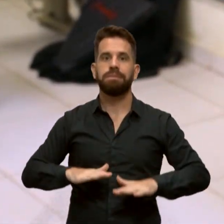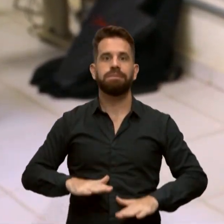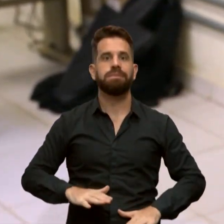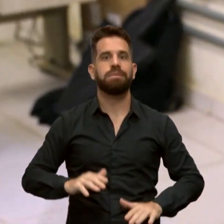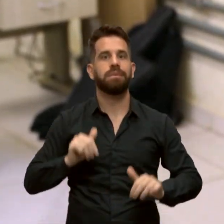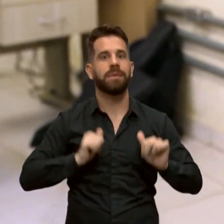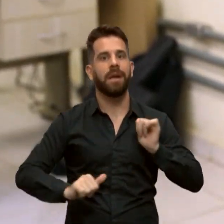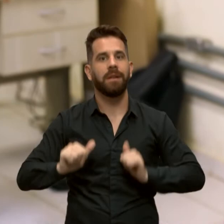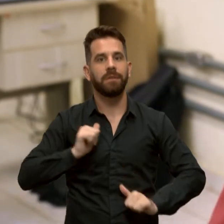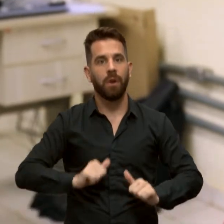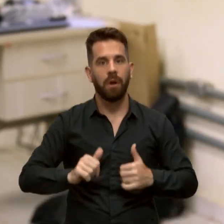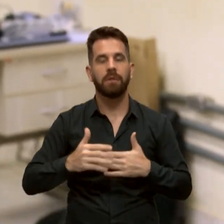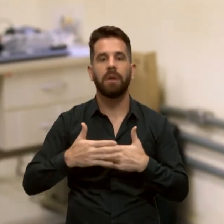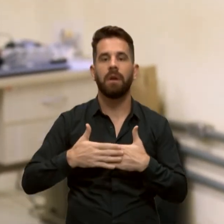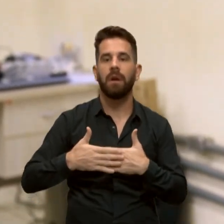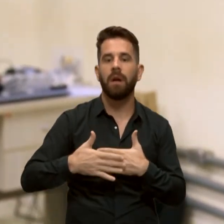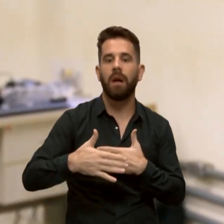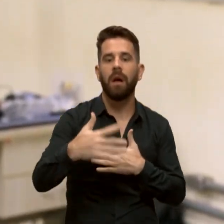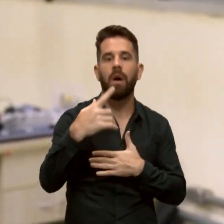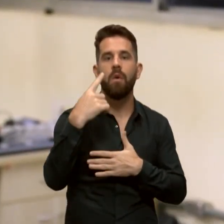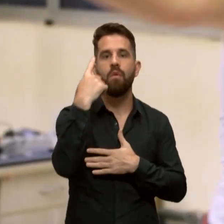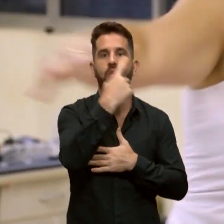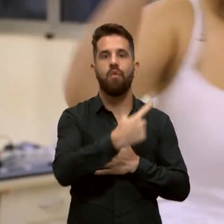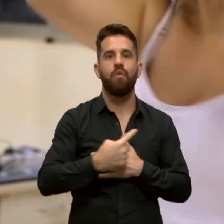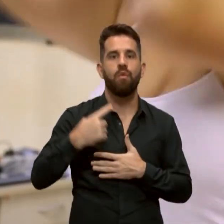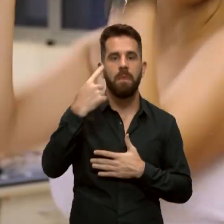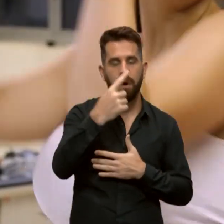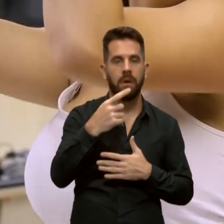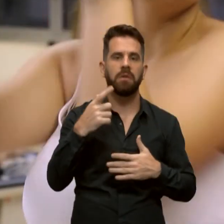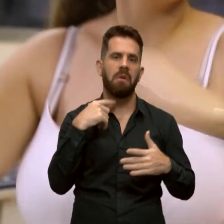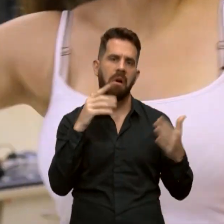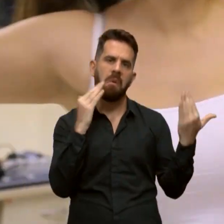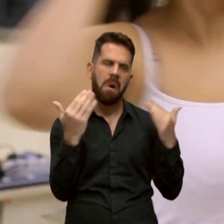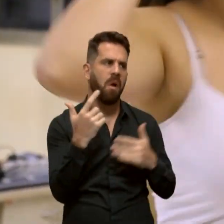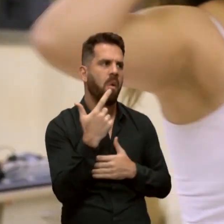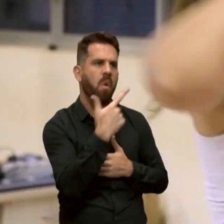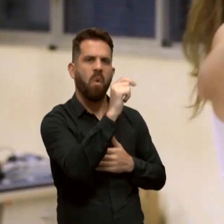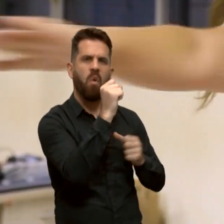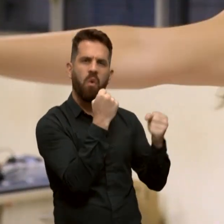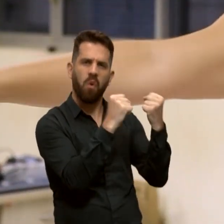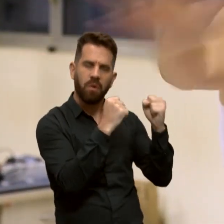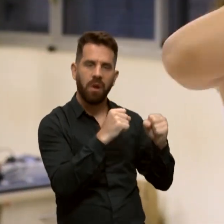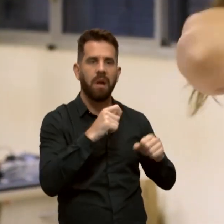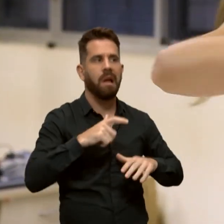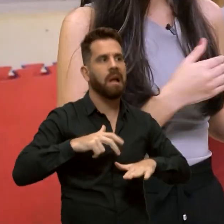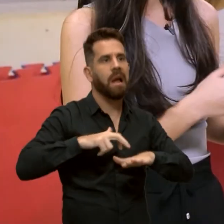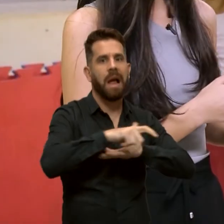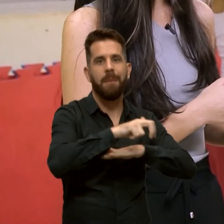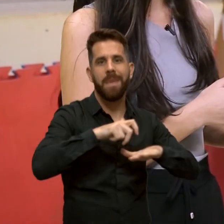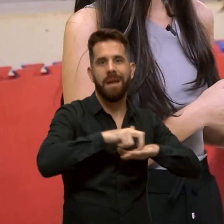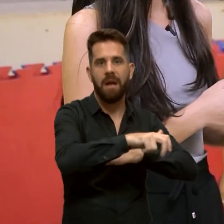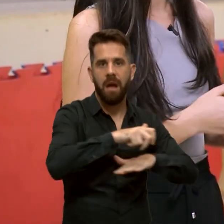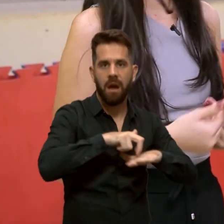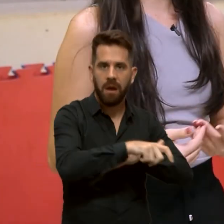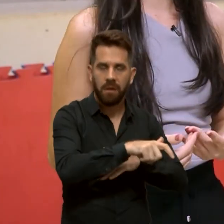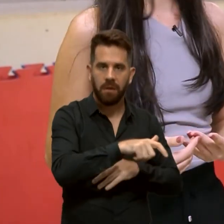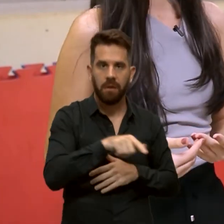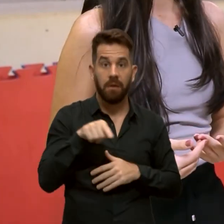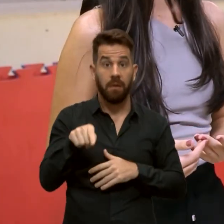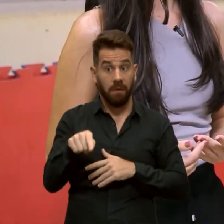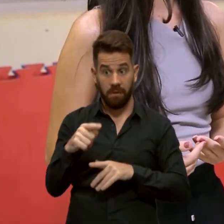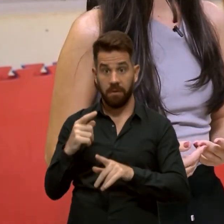fizemos isso. Nós comparamos o exergame com uma modalidade tradicional de exercício, que é uma caminhada em esteira. O exergame foi